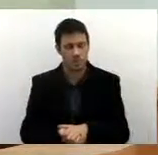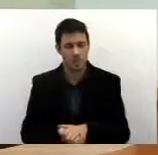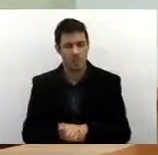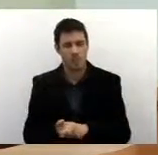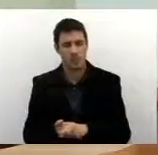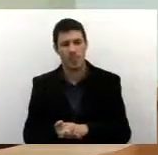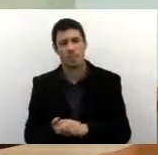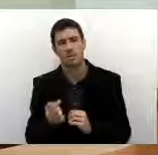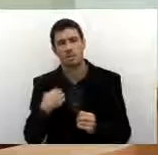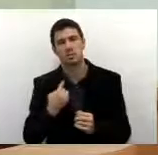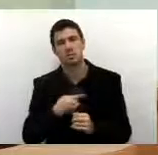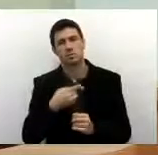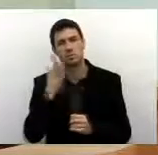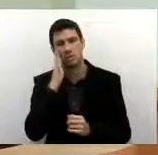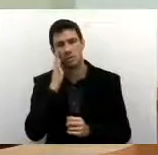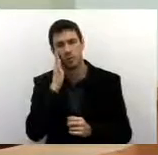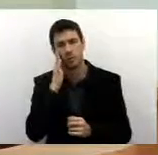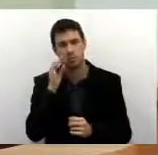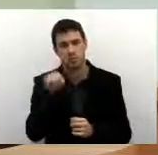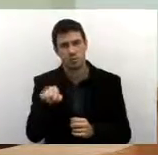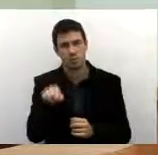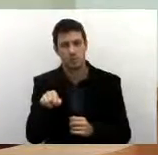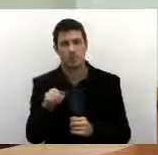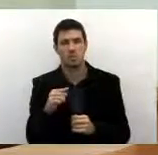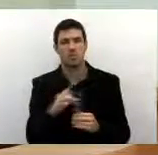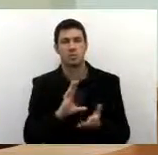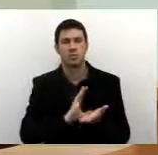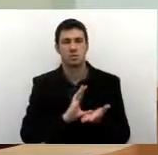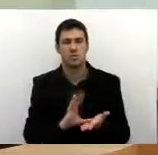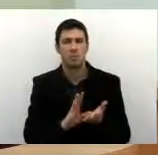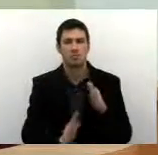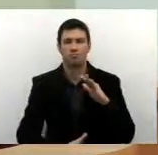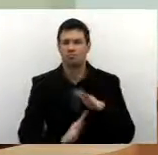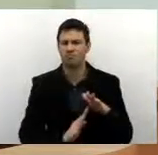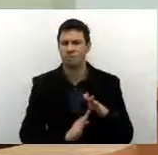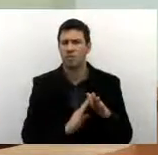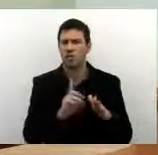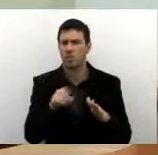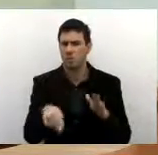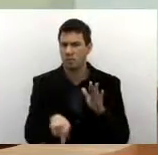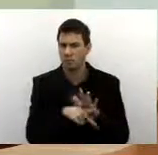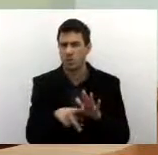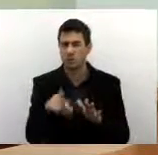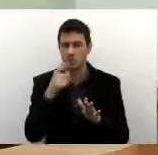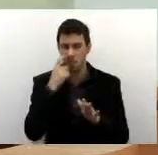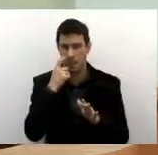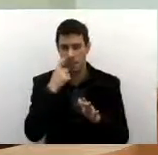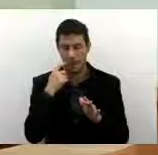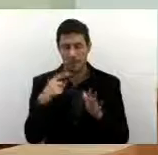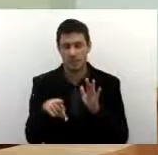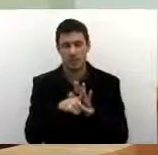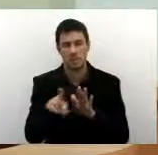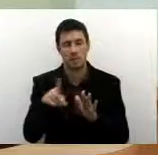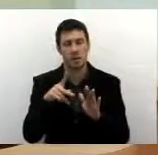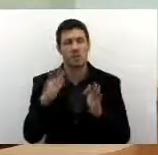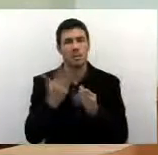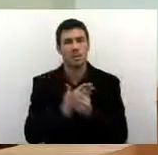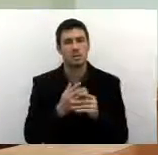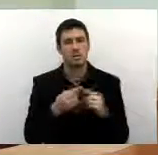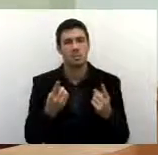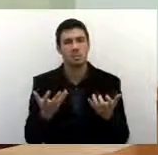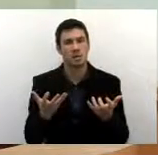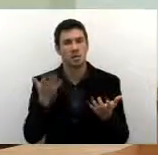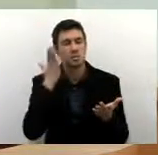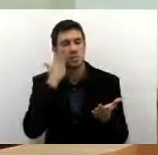Sabemos que o orçamento é limitadíssimo, né, por se tratar da natureza da pasta, mas eu gostaria de